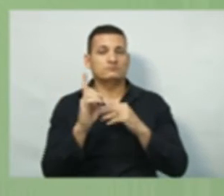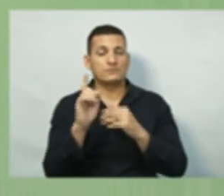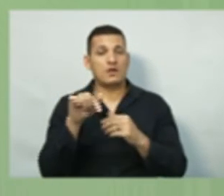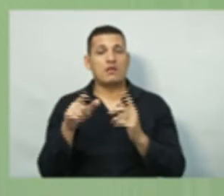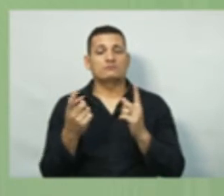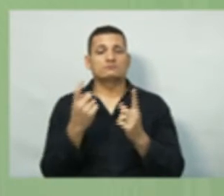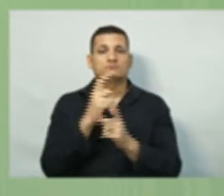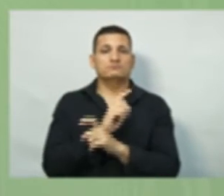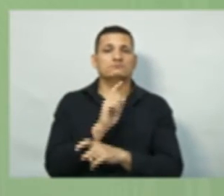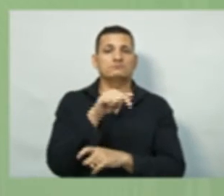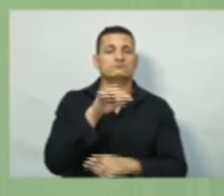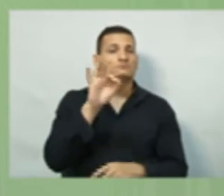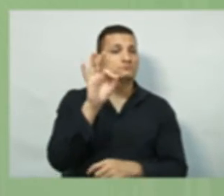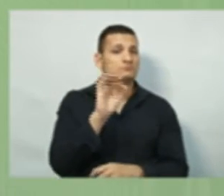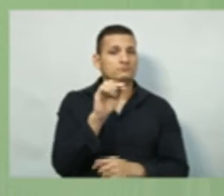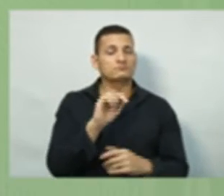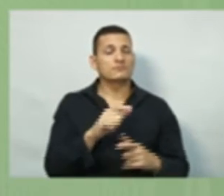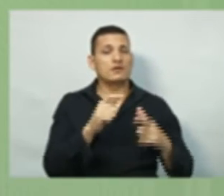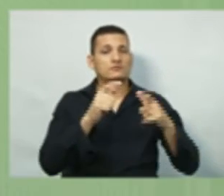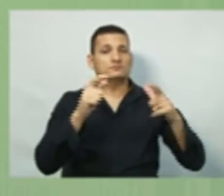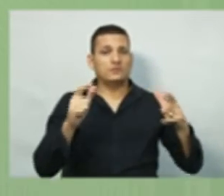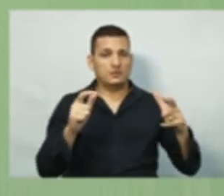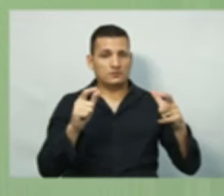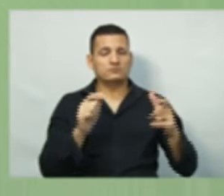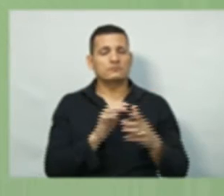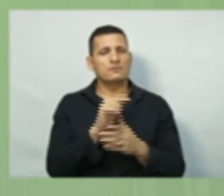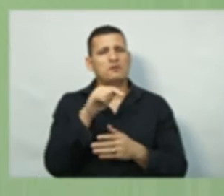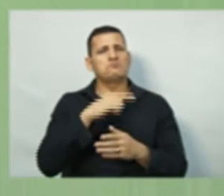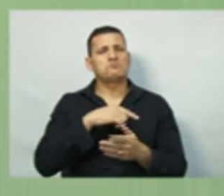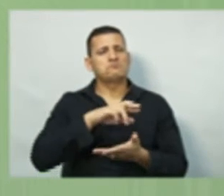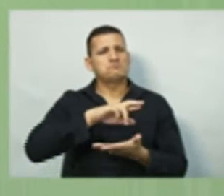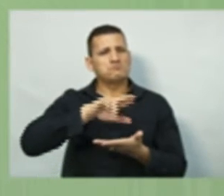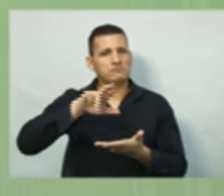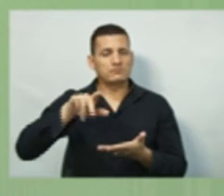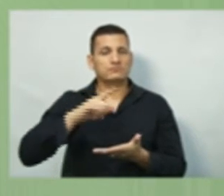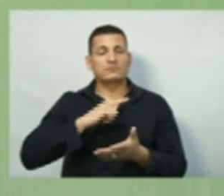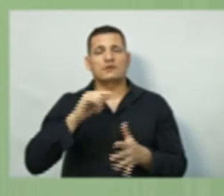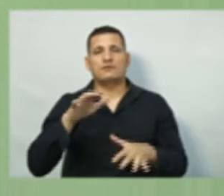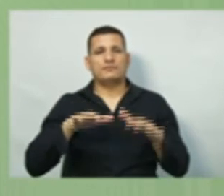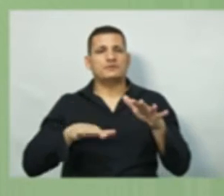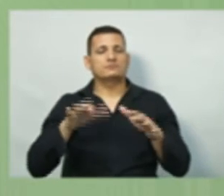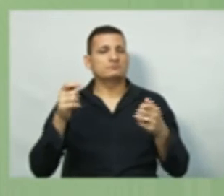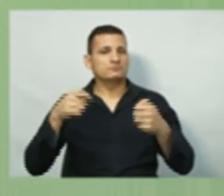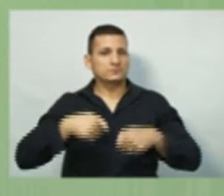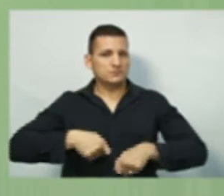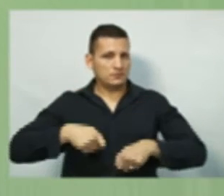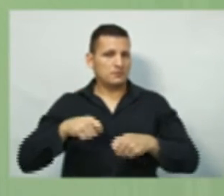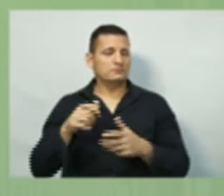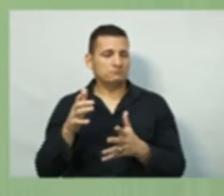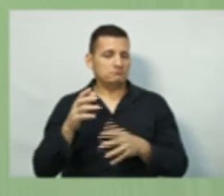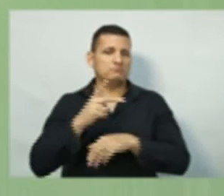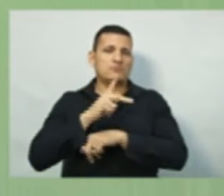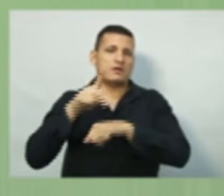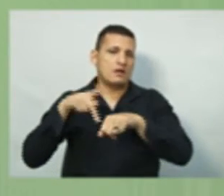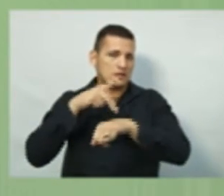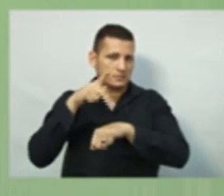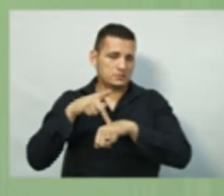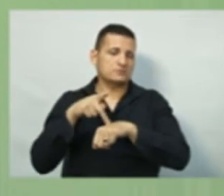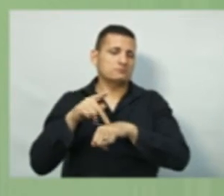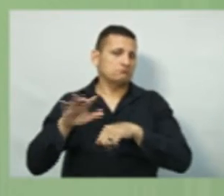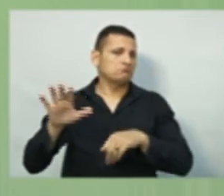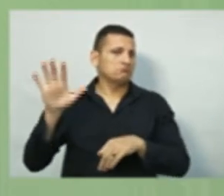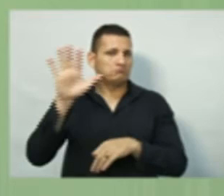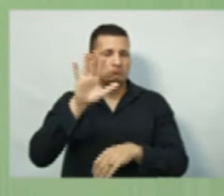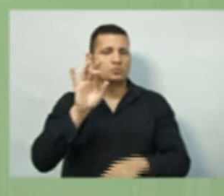crescimento. Variarão substancialmente dependendo da capacidade das nações de utilizarem